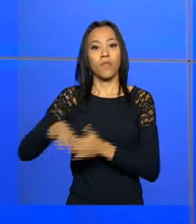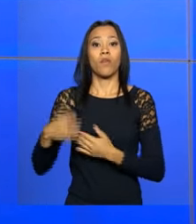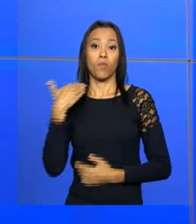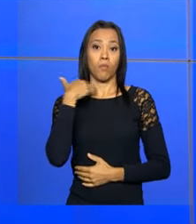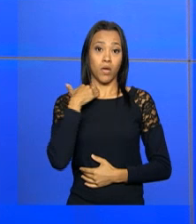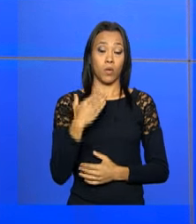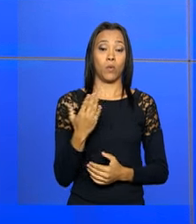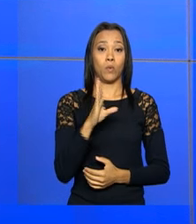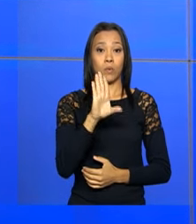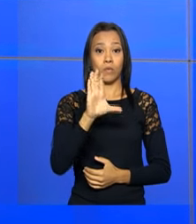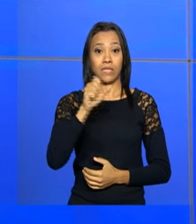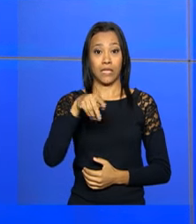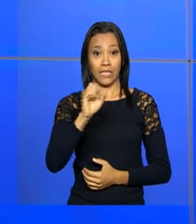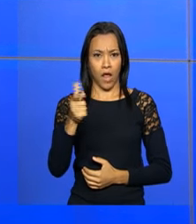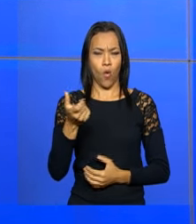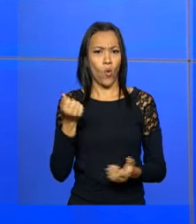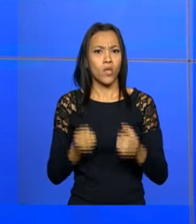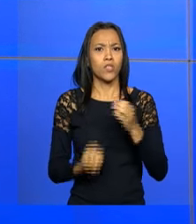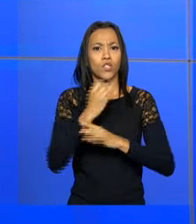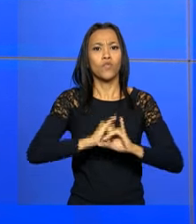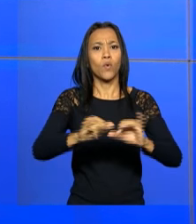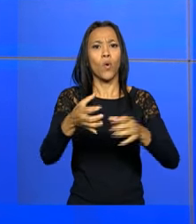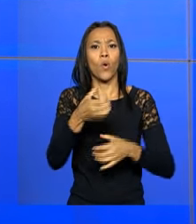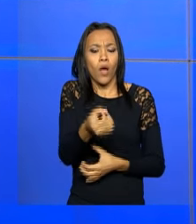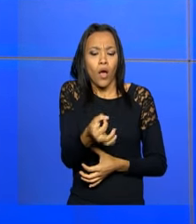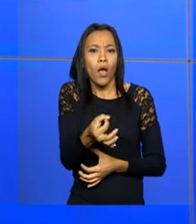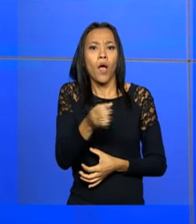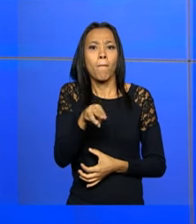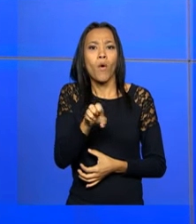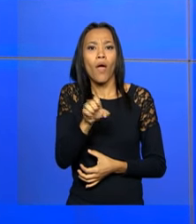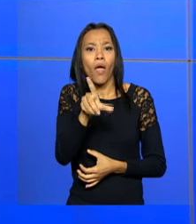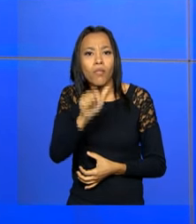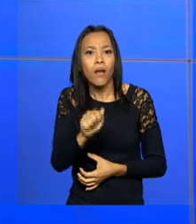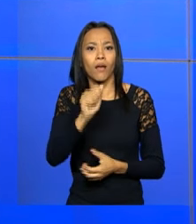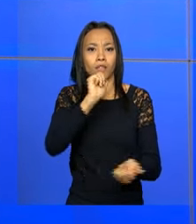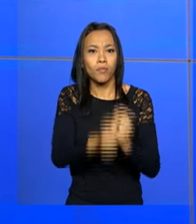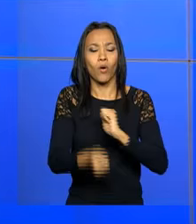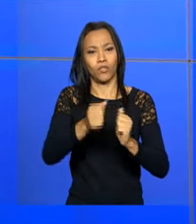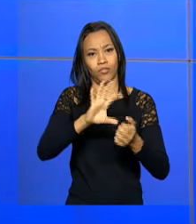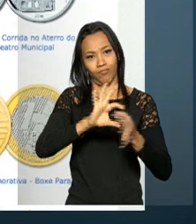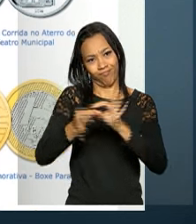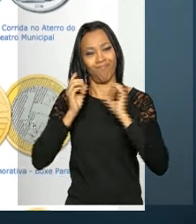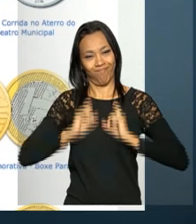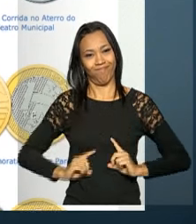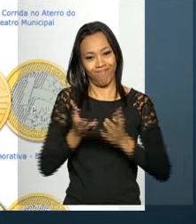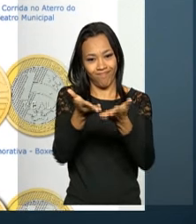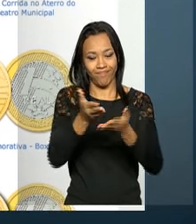lançou o último conjunto de moedas comemorativas dos Jogos Olímpicos e Paralímpicos 2016.